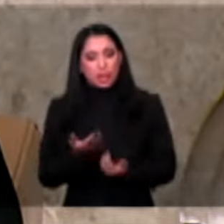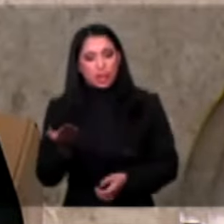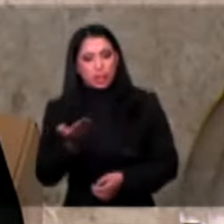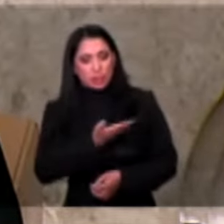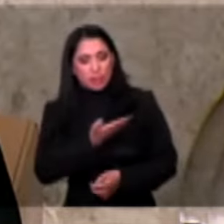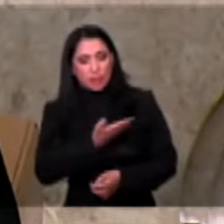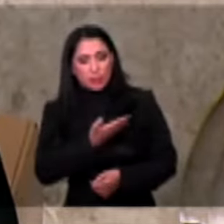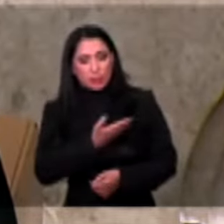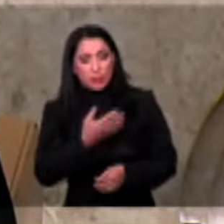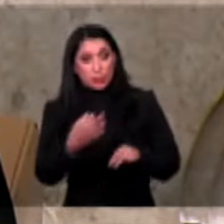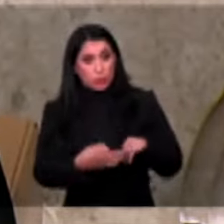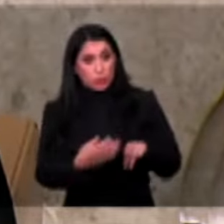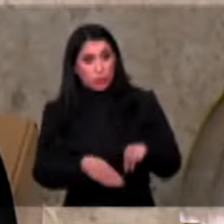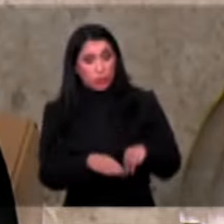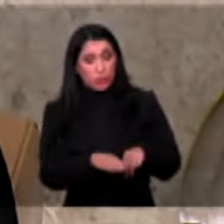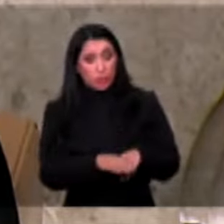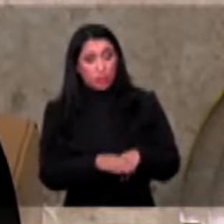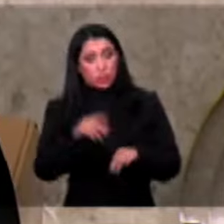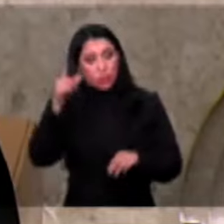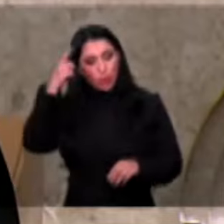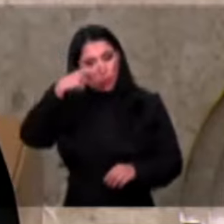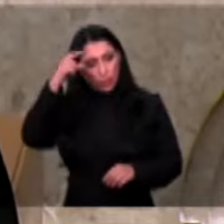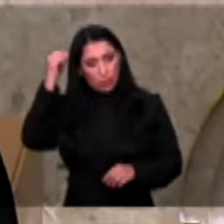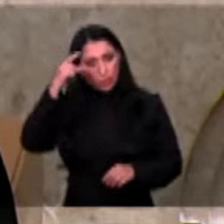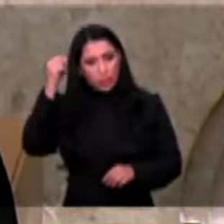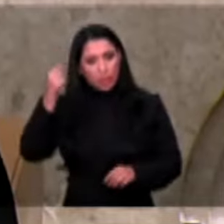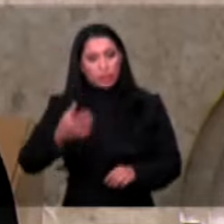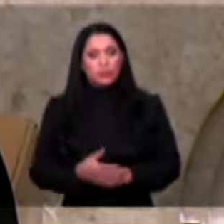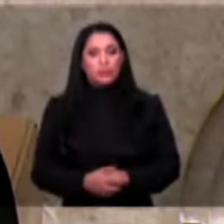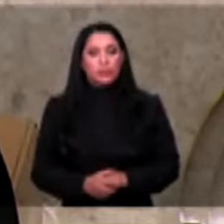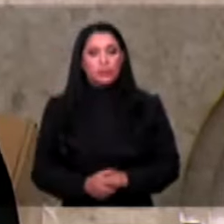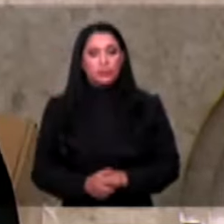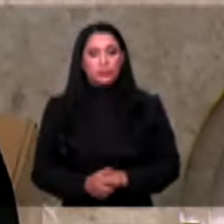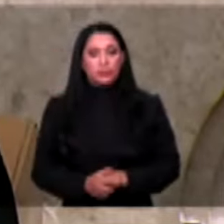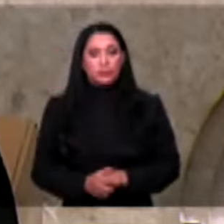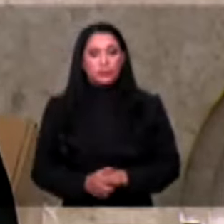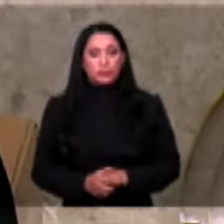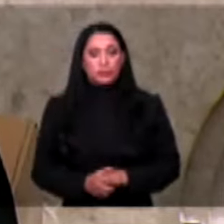e do ministro Luiz Roberto. Aos servidores